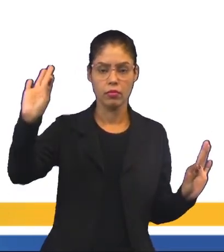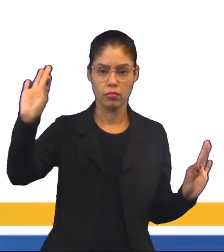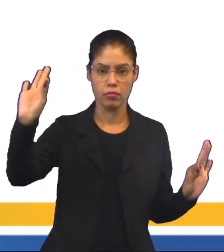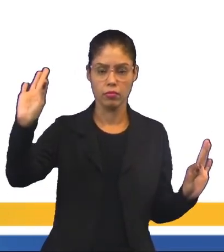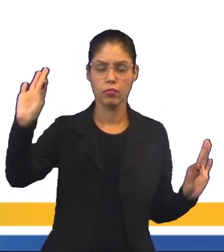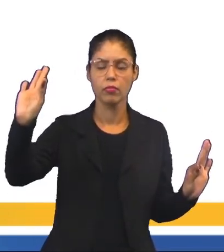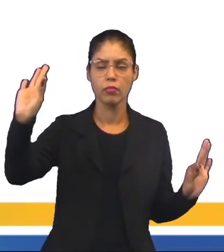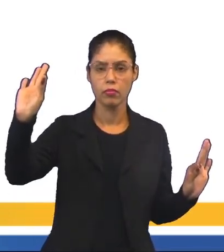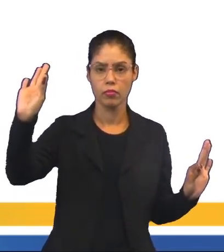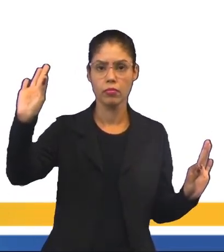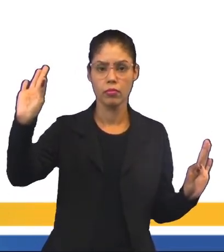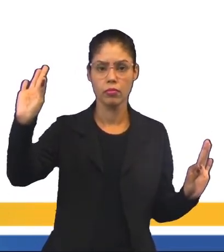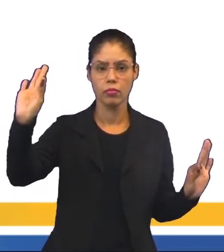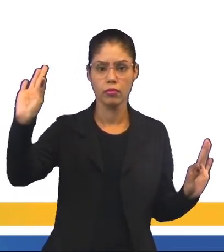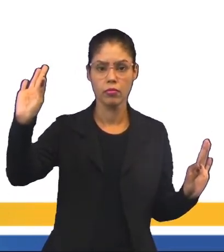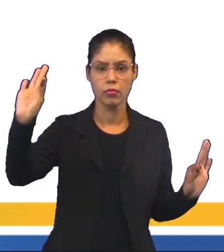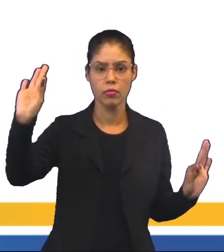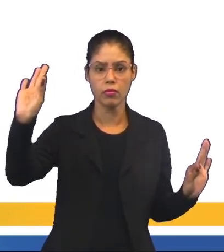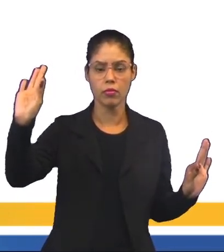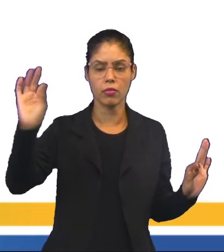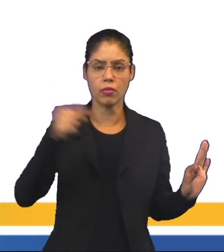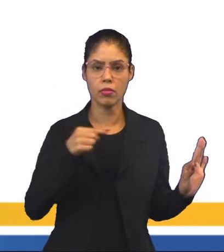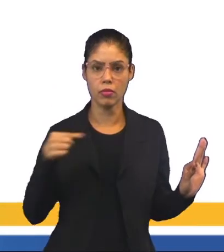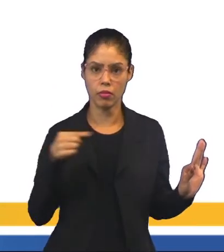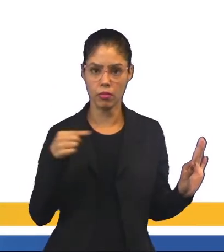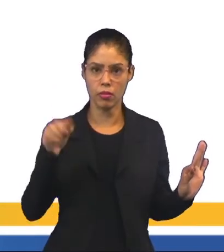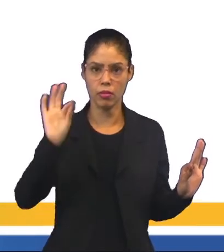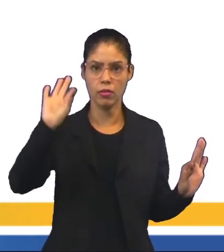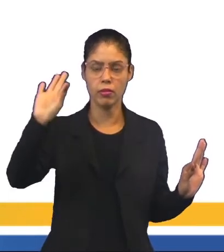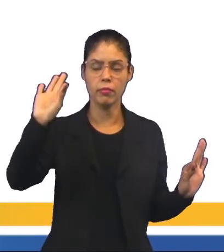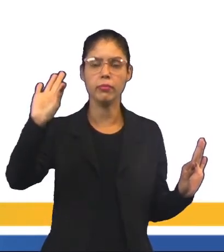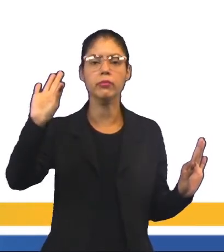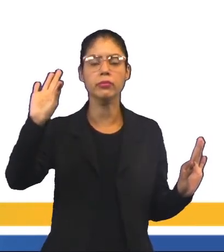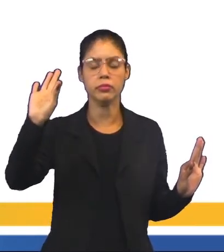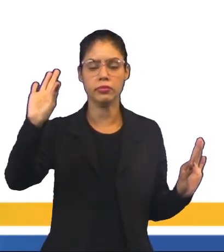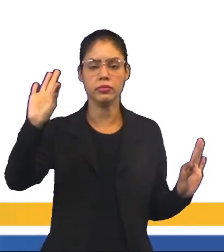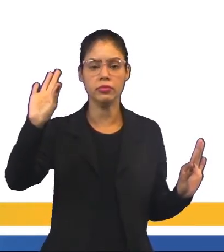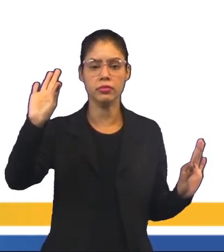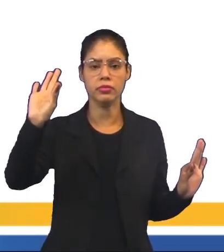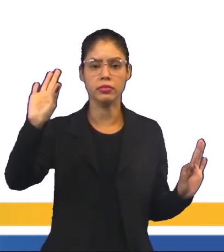negativo, tá, da linha horizontal negativa, X,